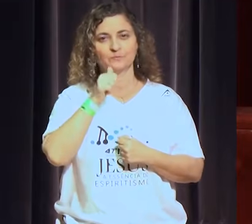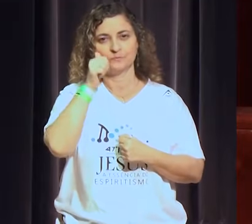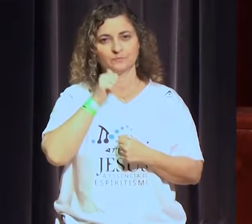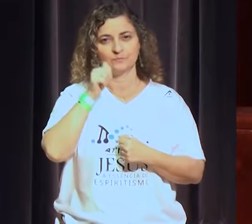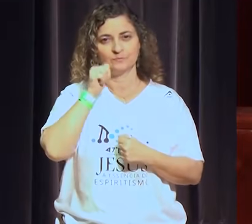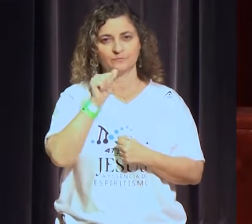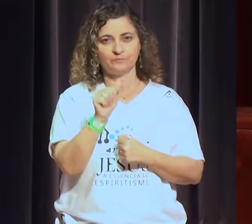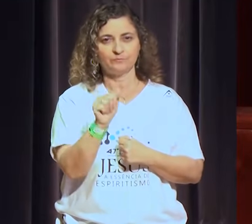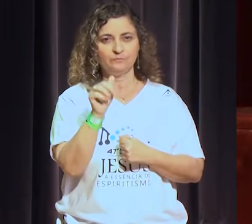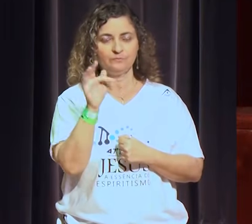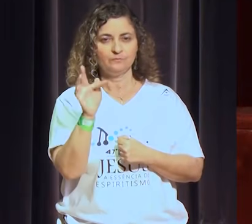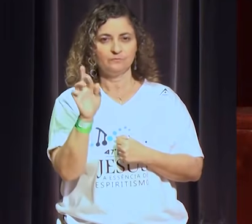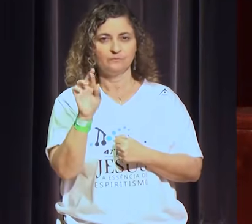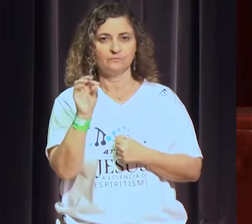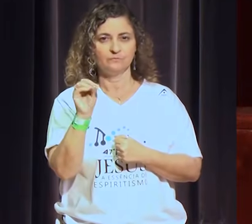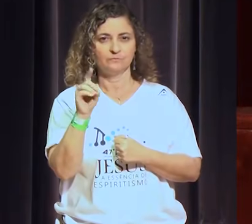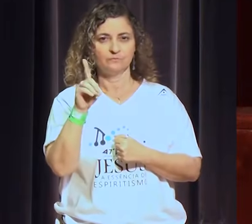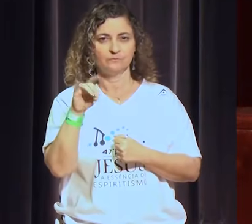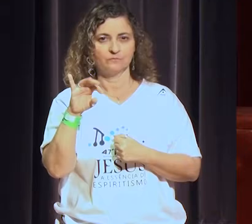e Eros.